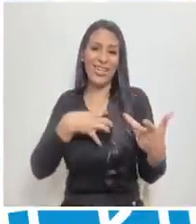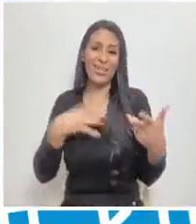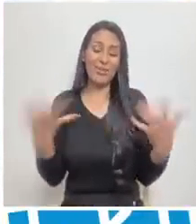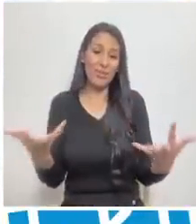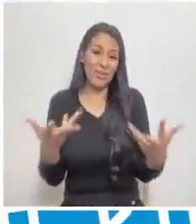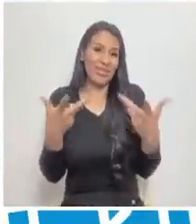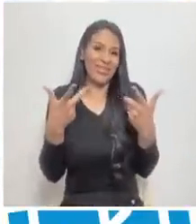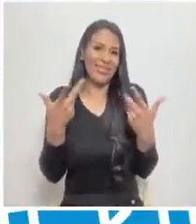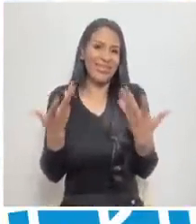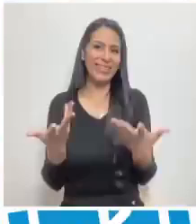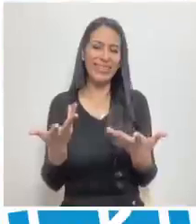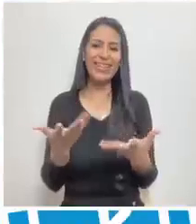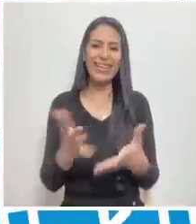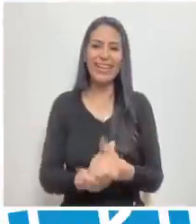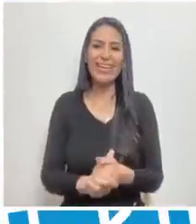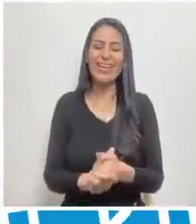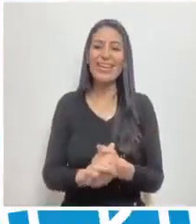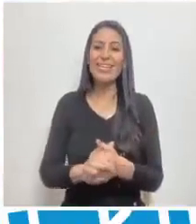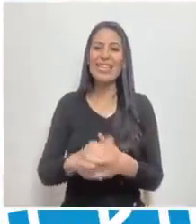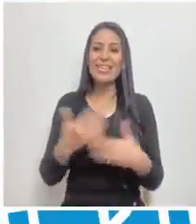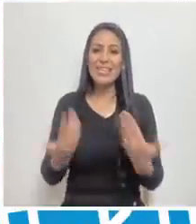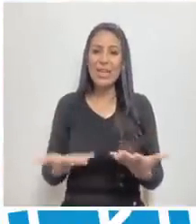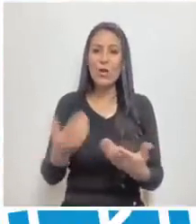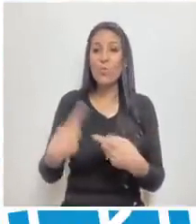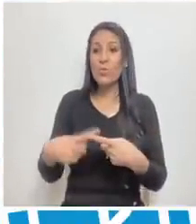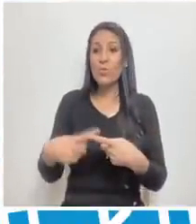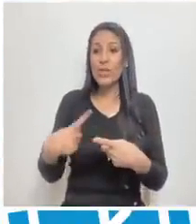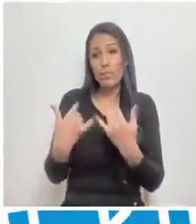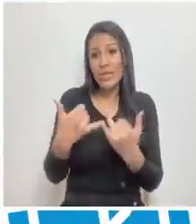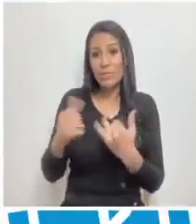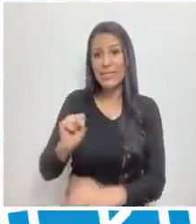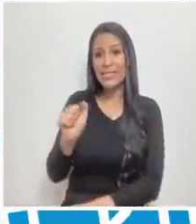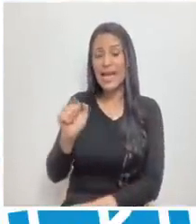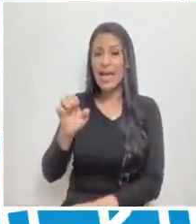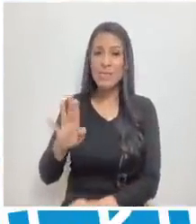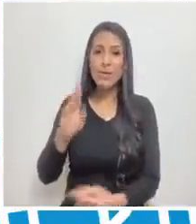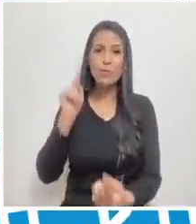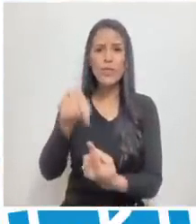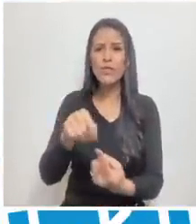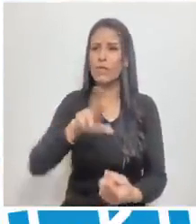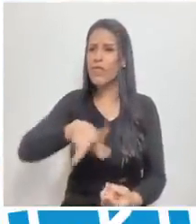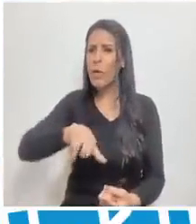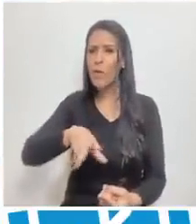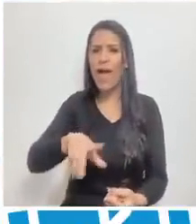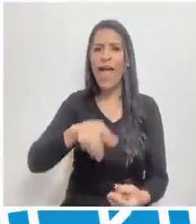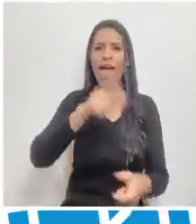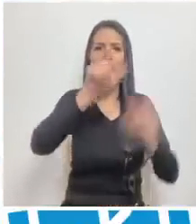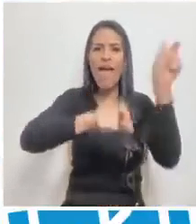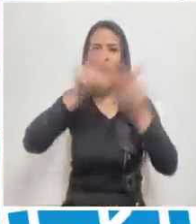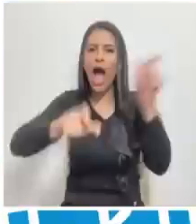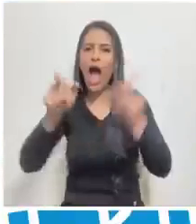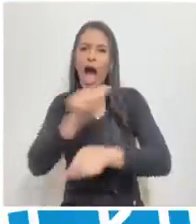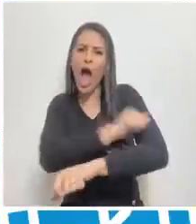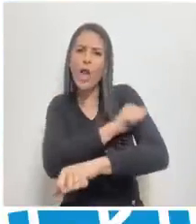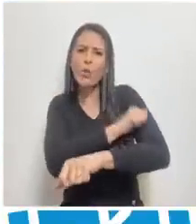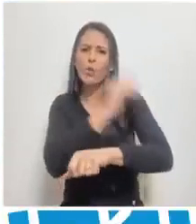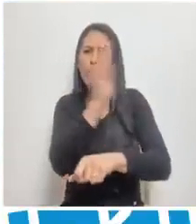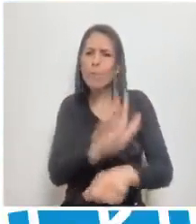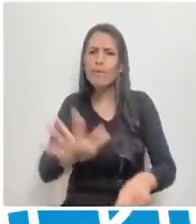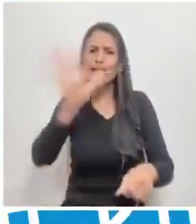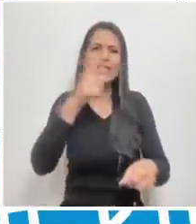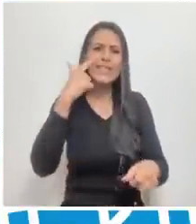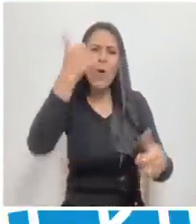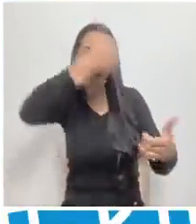legítimos. Por exemplo, o SAEB não é para avaliar todos os alunos do Brasil, o SAEB não é para dar uma nota para todos os